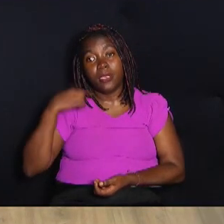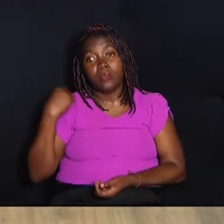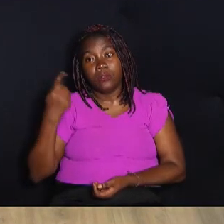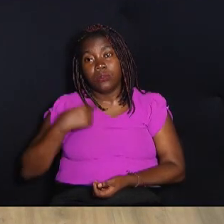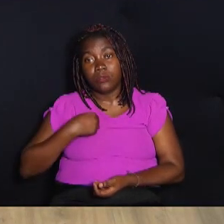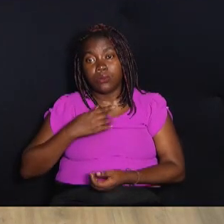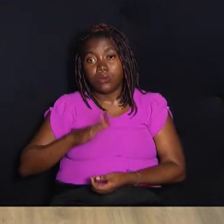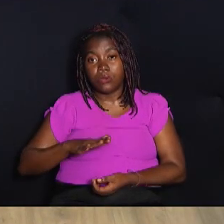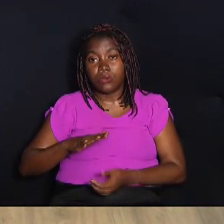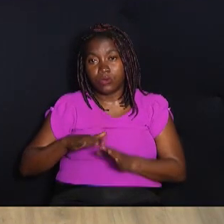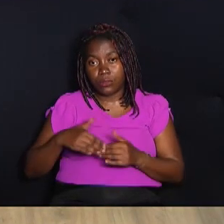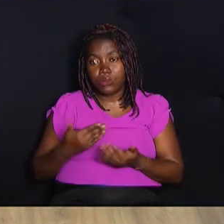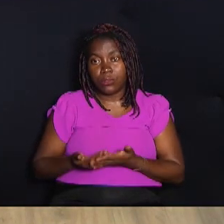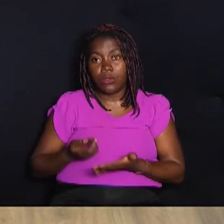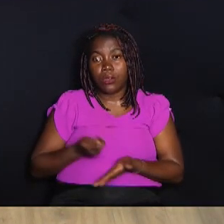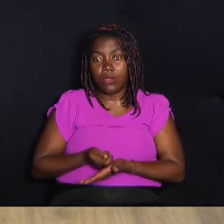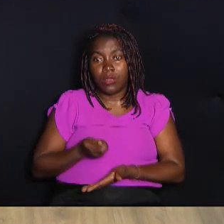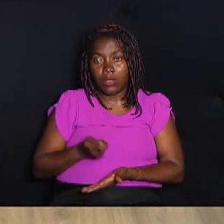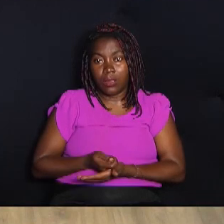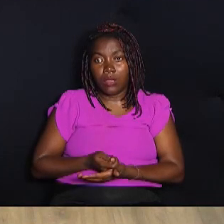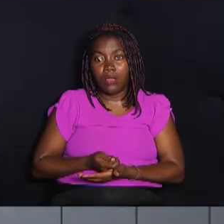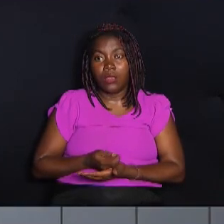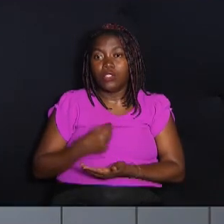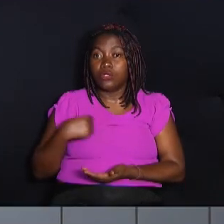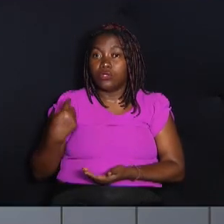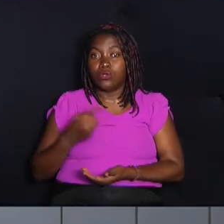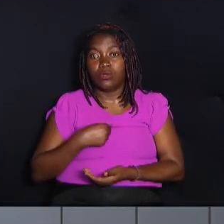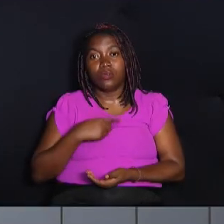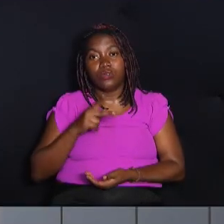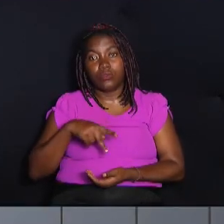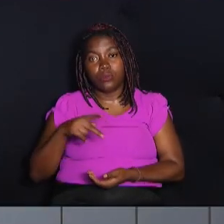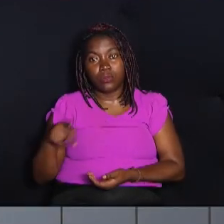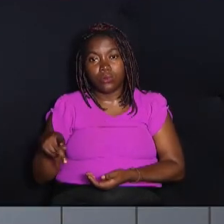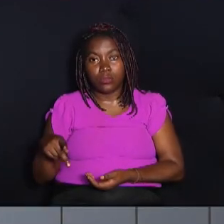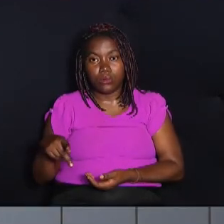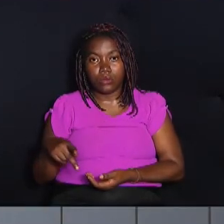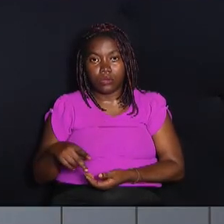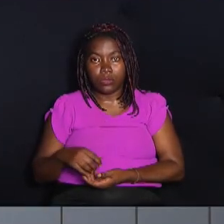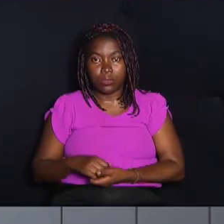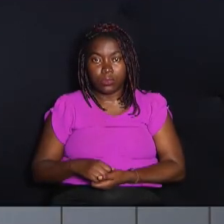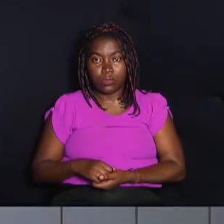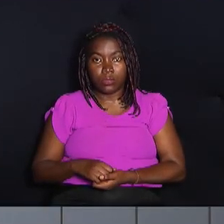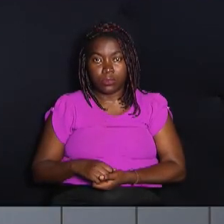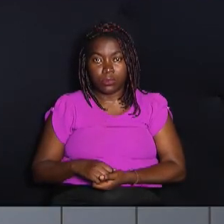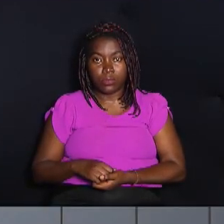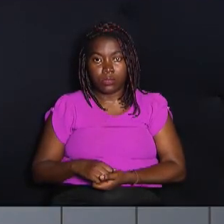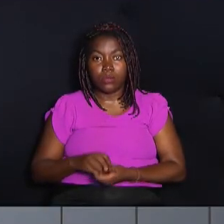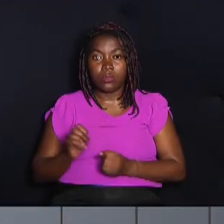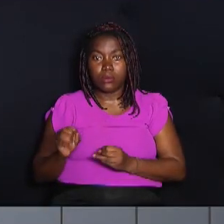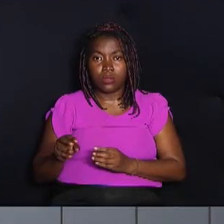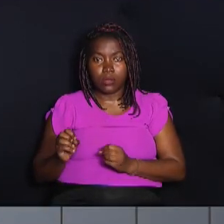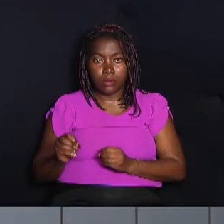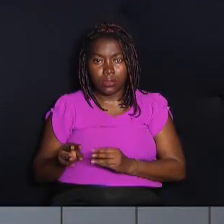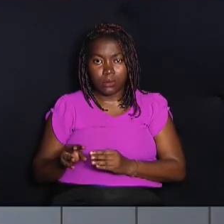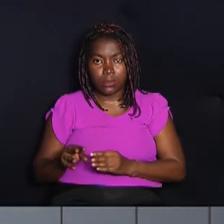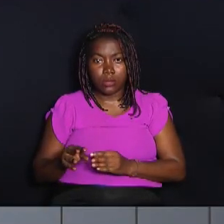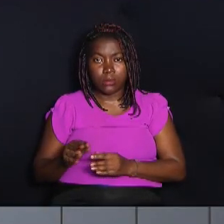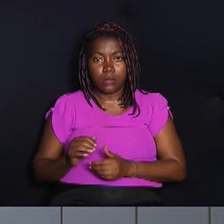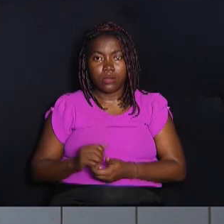precisam estar, e os nossos professores, né, nossos educadores,